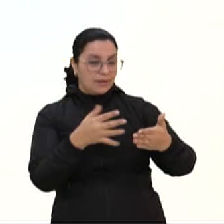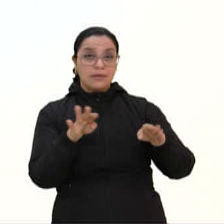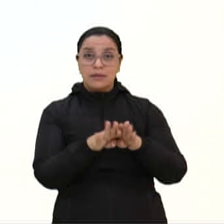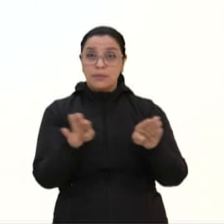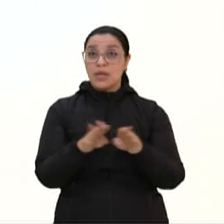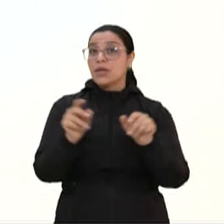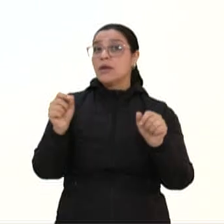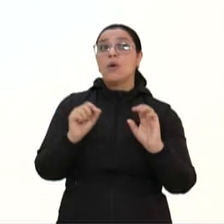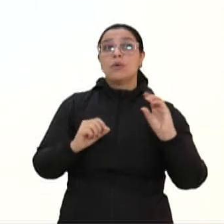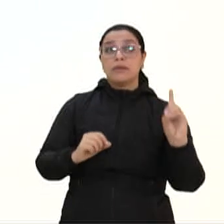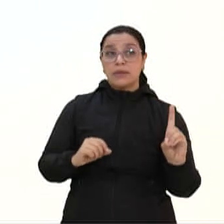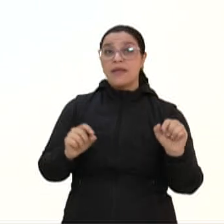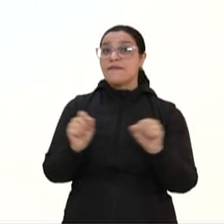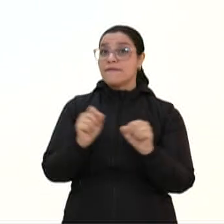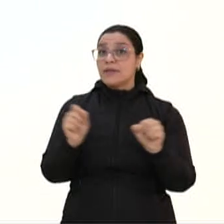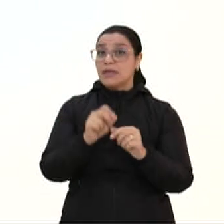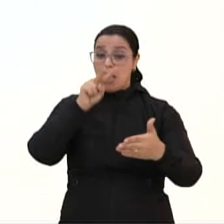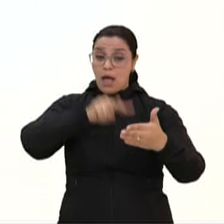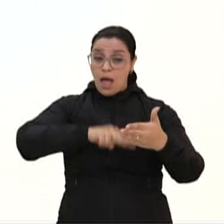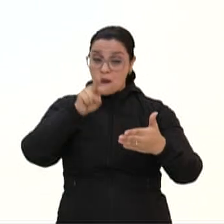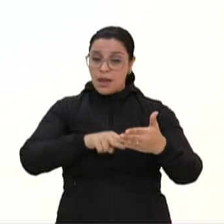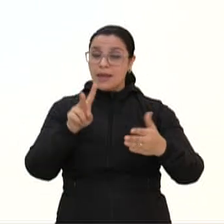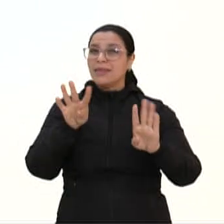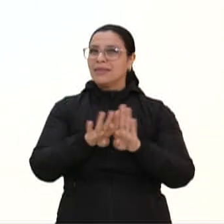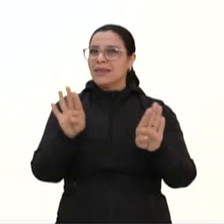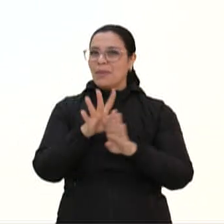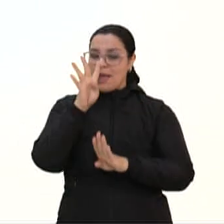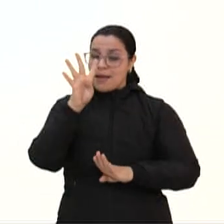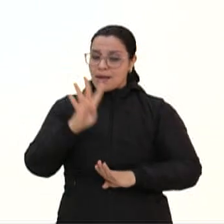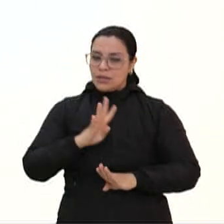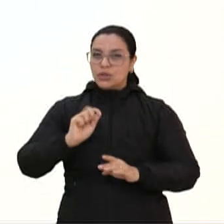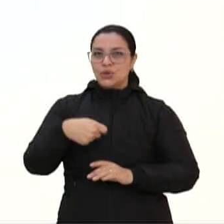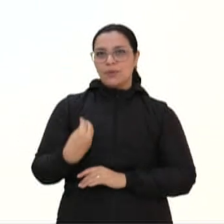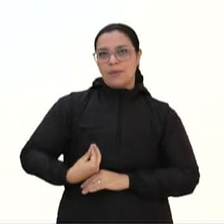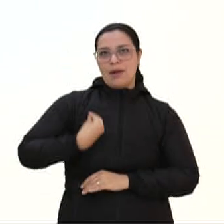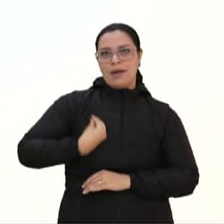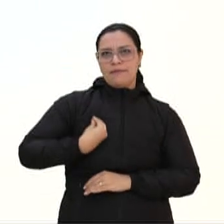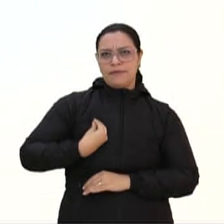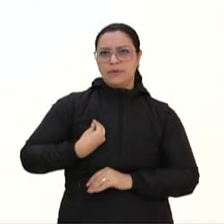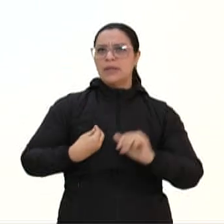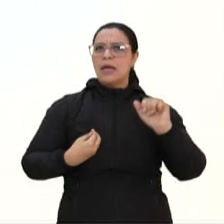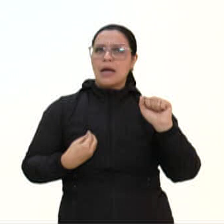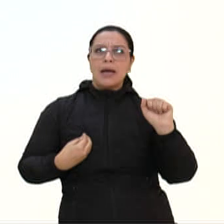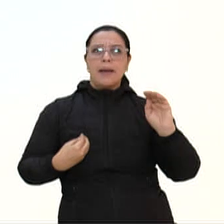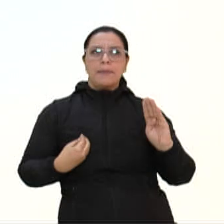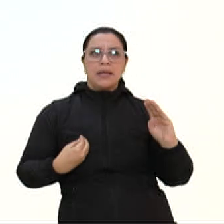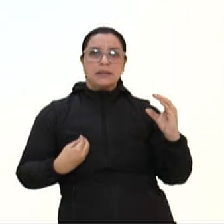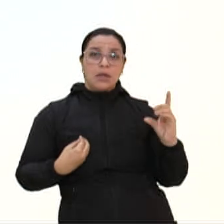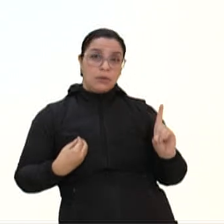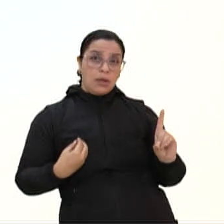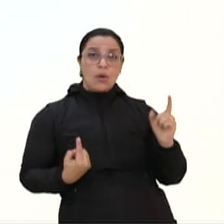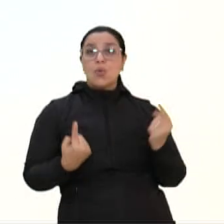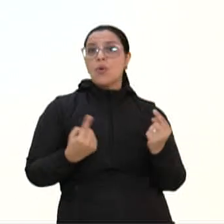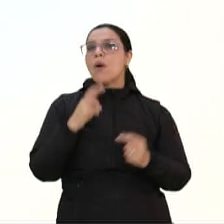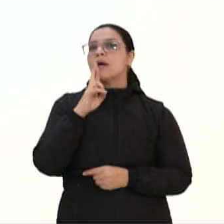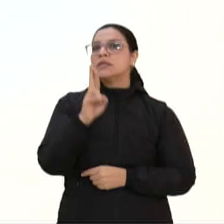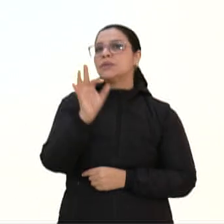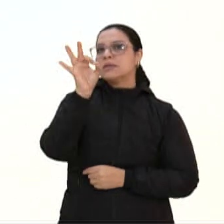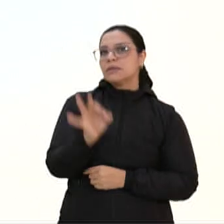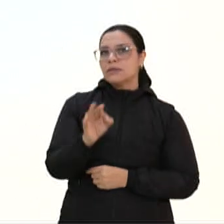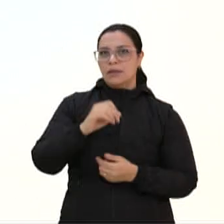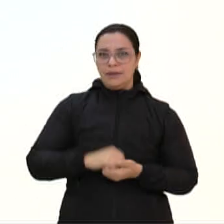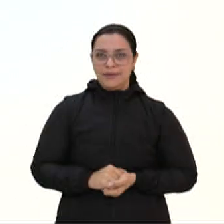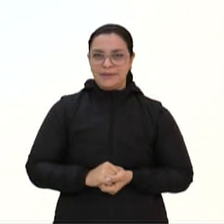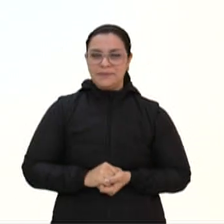fazer o leitor refletir criticamente sobre a vida. Então, vocês vão reler e marcar a alternativa